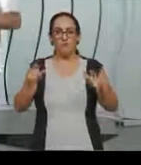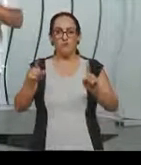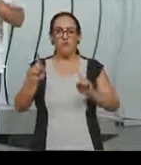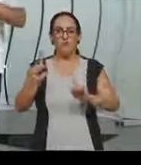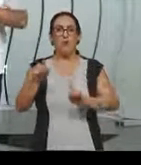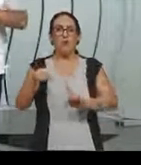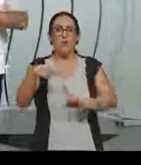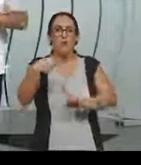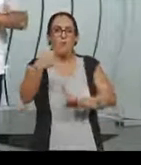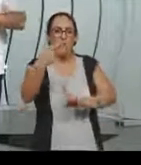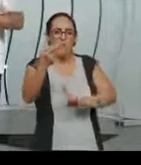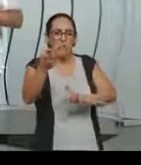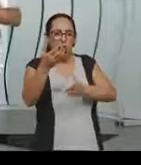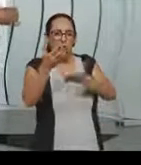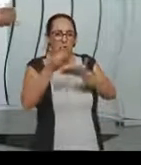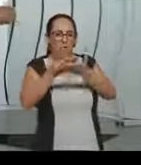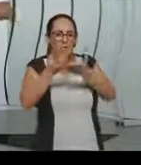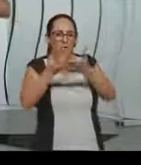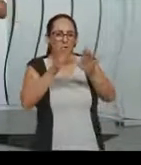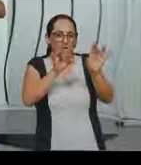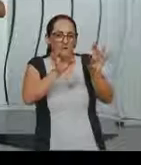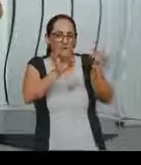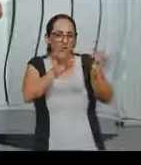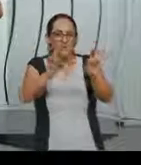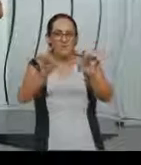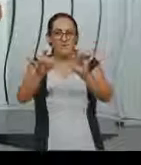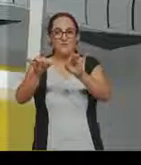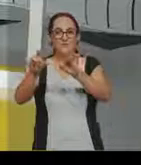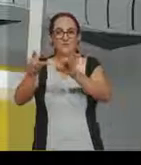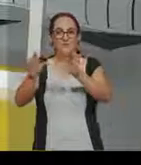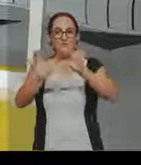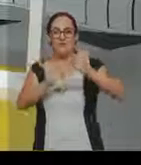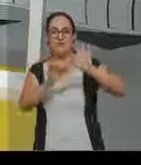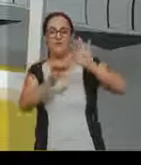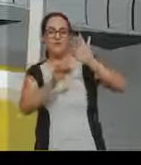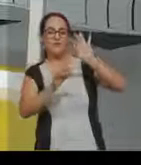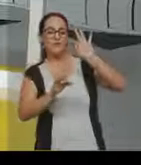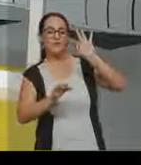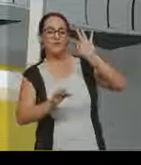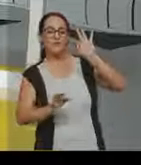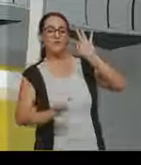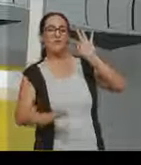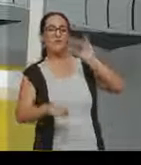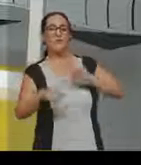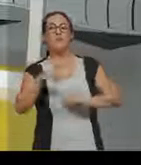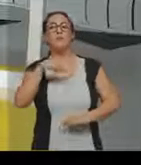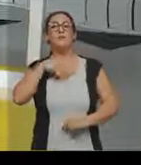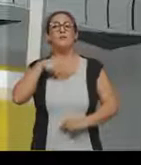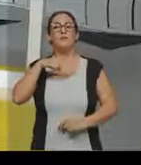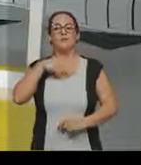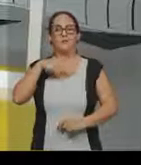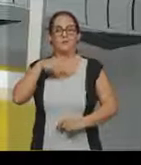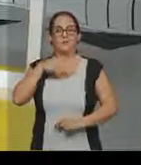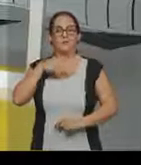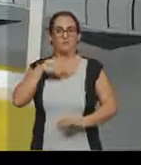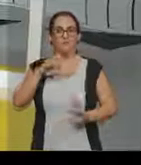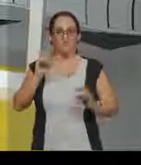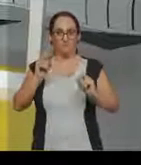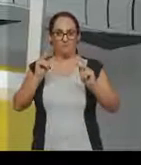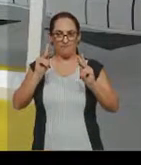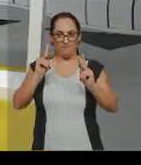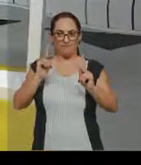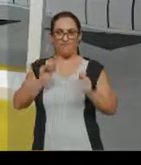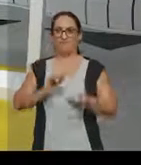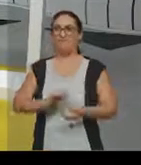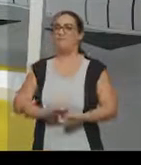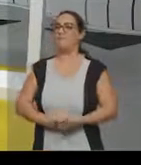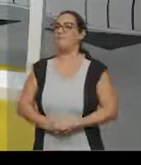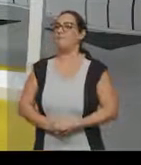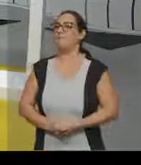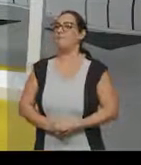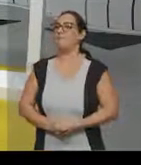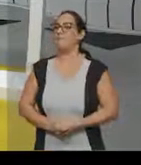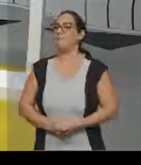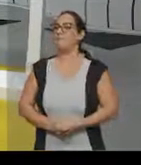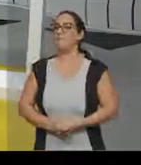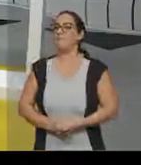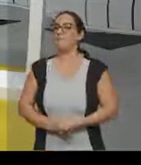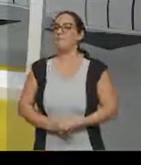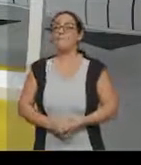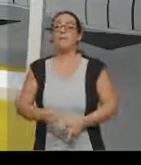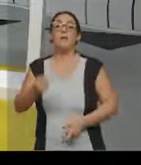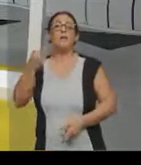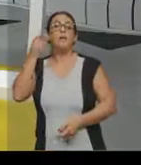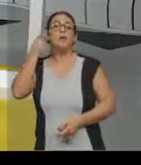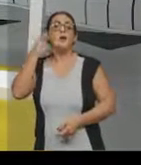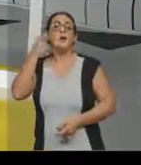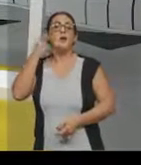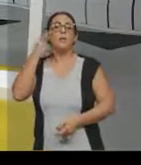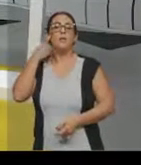oportunidade para a gente poder detalhar com mais calma, tá? Numa aula só para isso, vai ser de brinde, tá bom? Bom, pensando